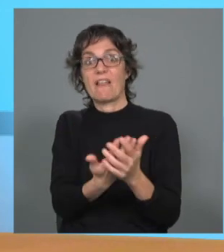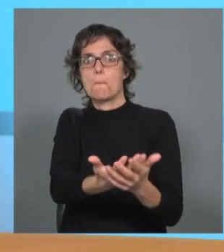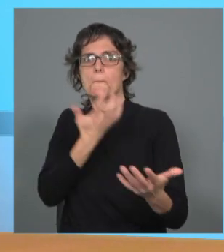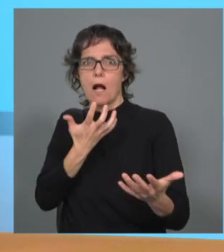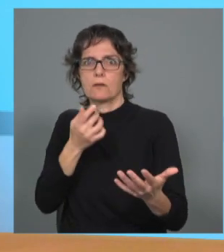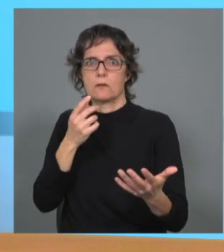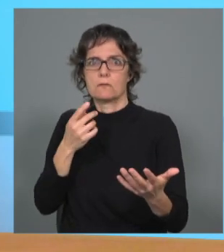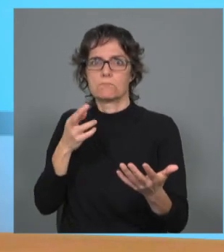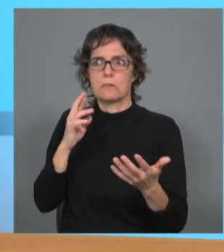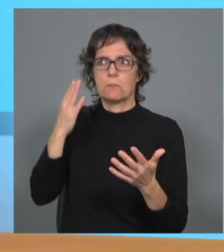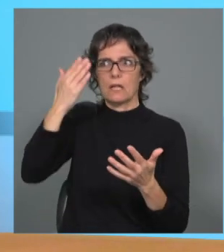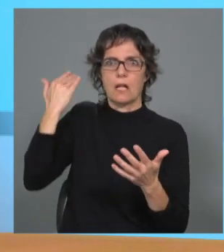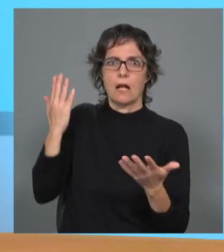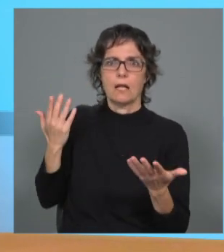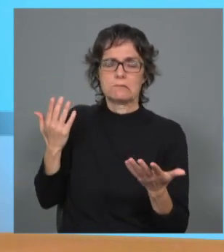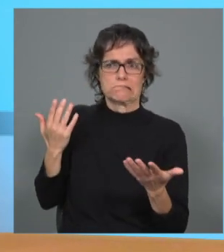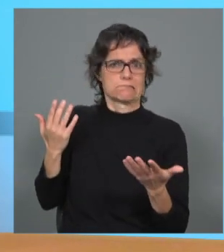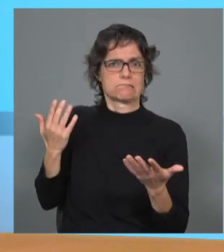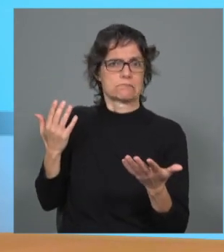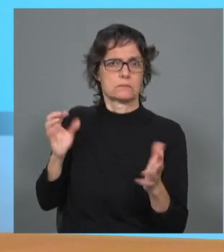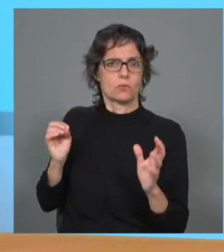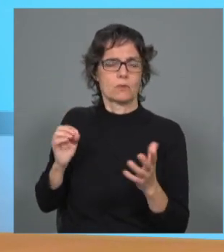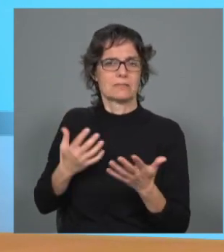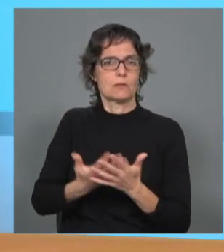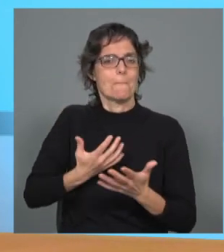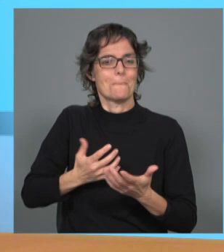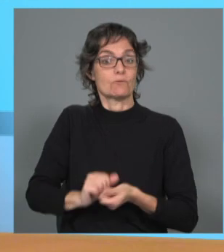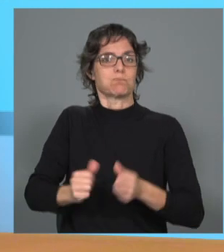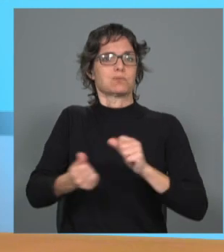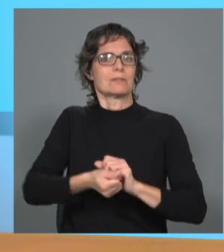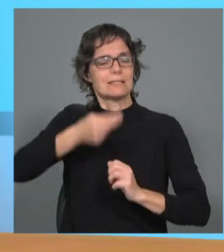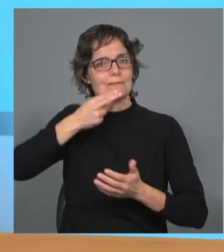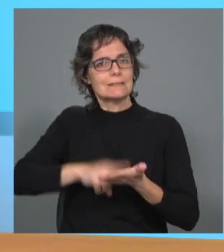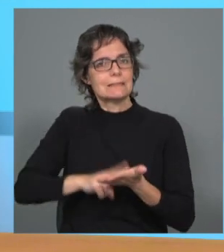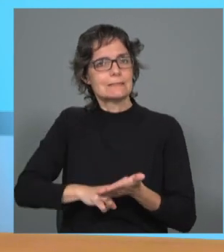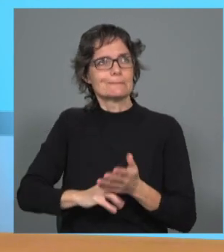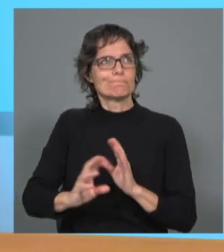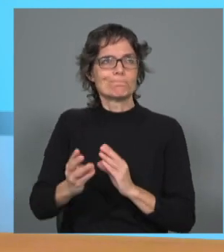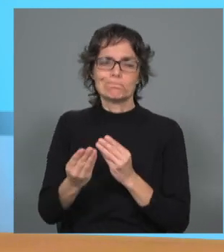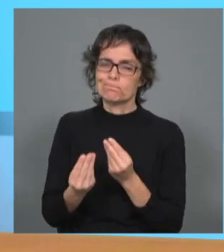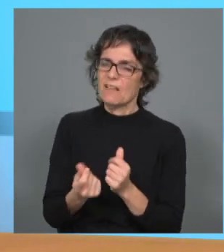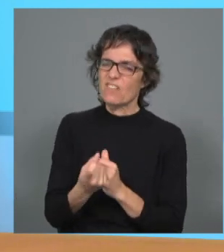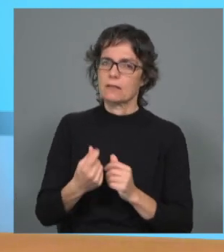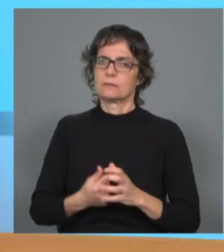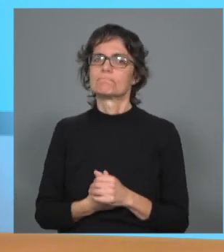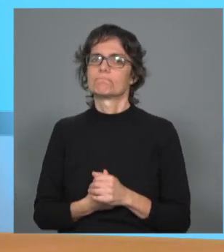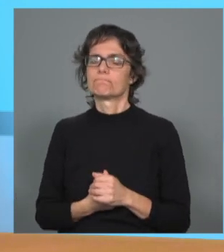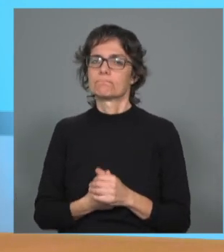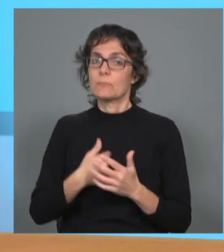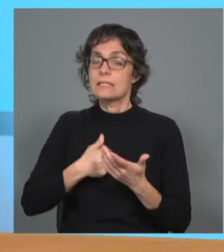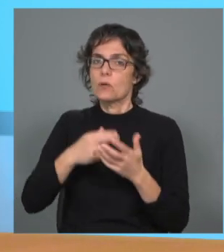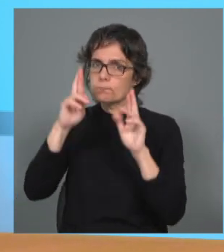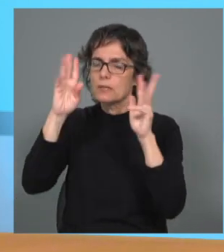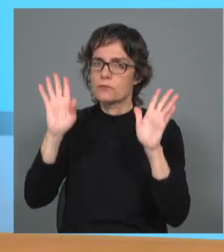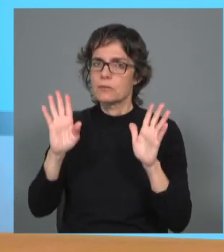de mudança que gostaria de ver. E, portanto, tenho aqui um realismo esperançoso. Sim. Esperançoso porque acredito muito no